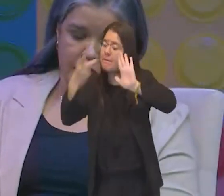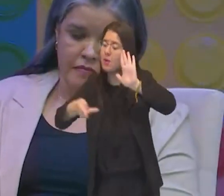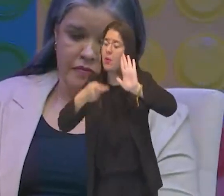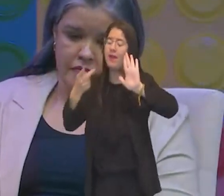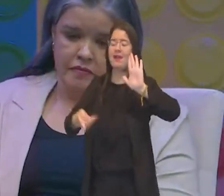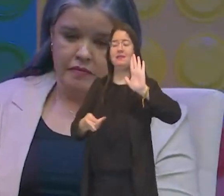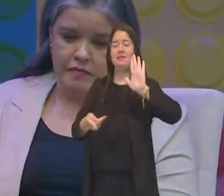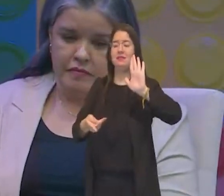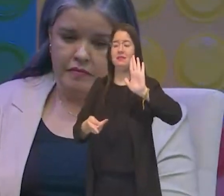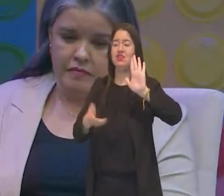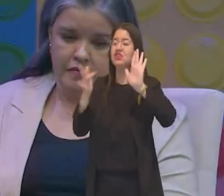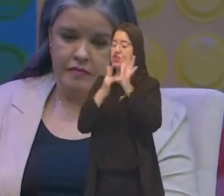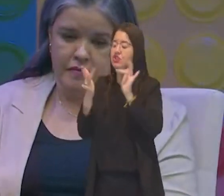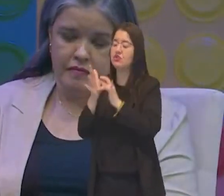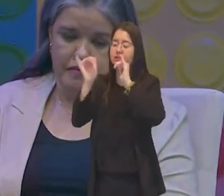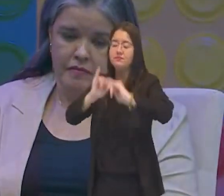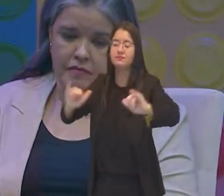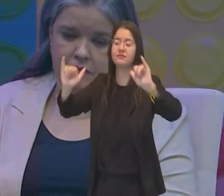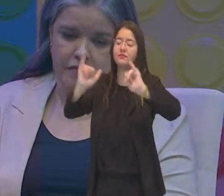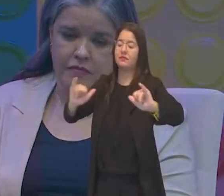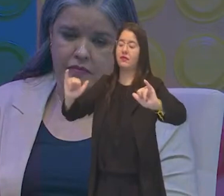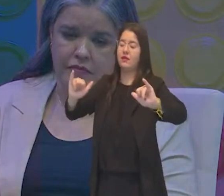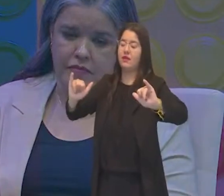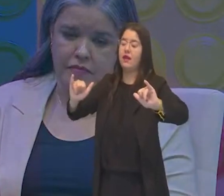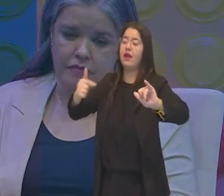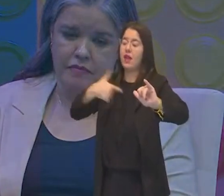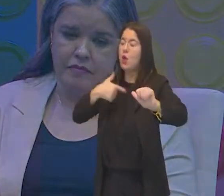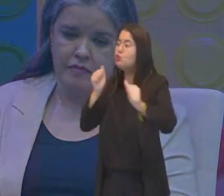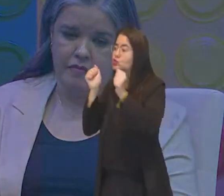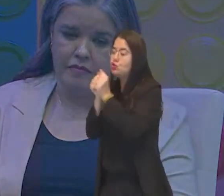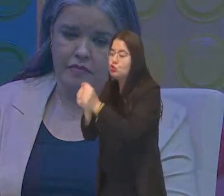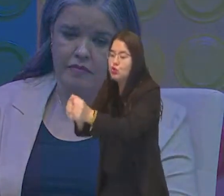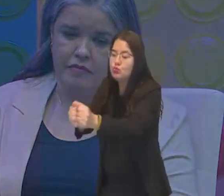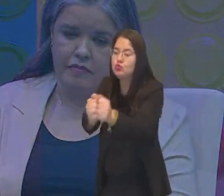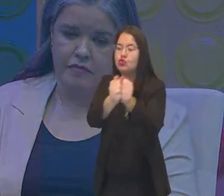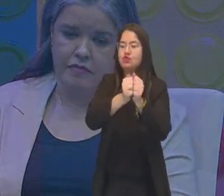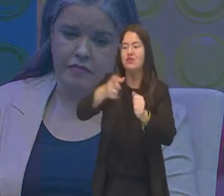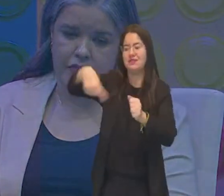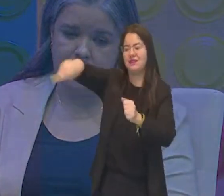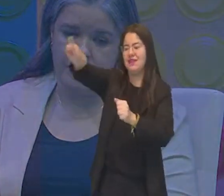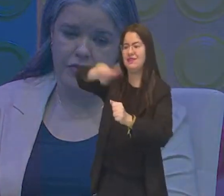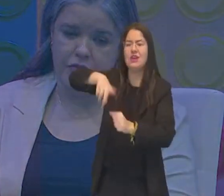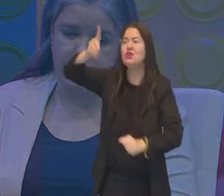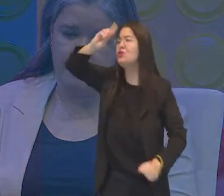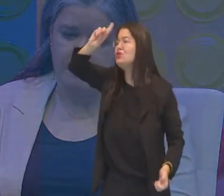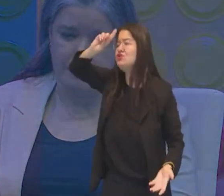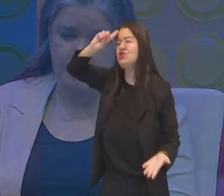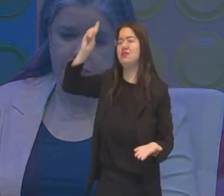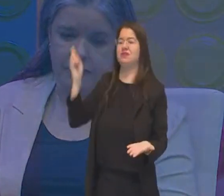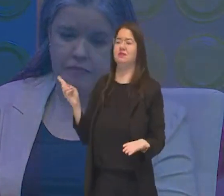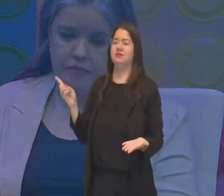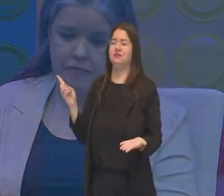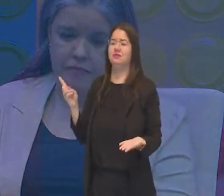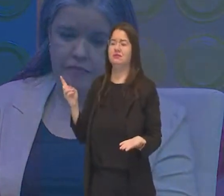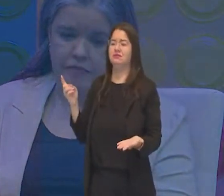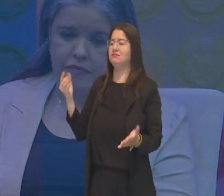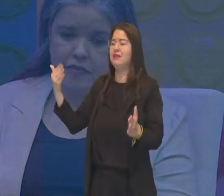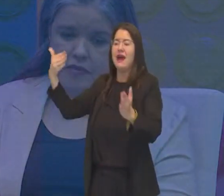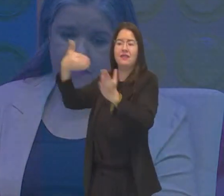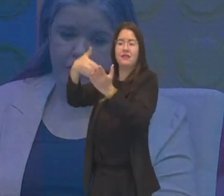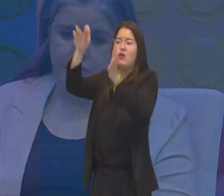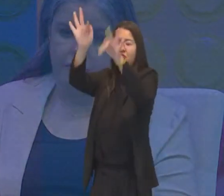Ele falou assim, eis que estou convosco quando? Todos os dias. Até